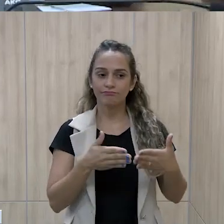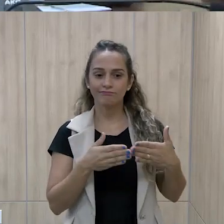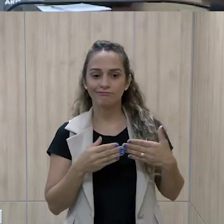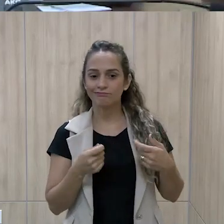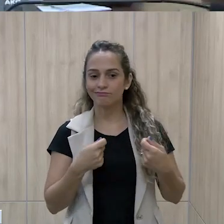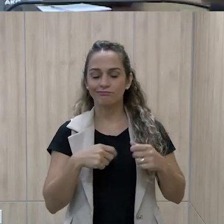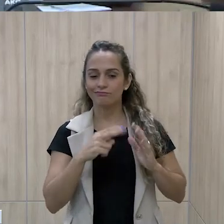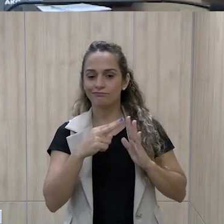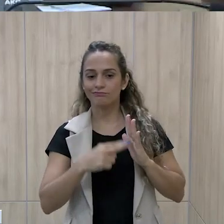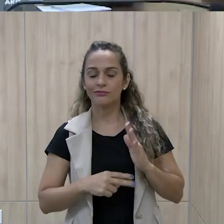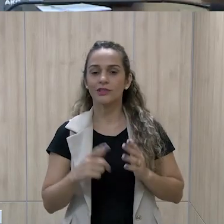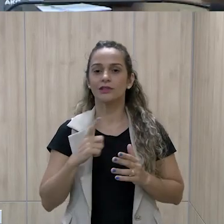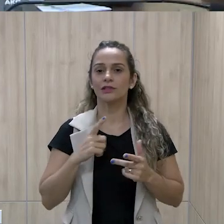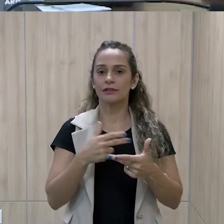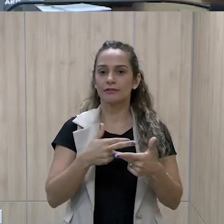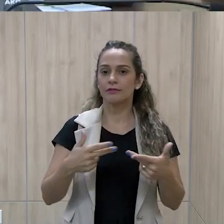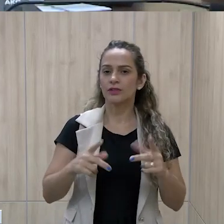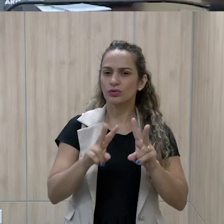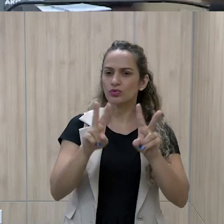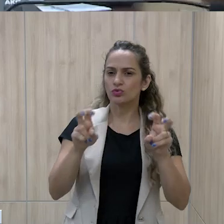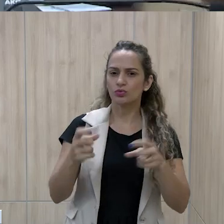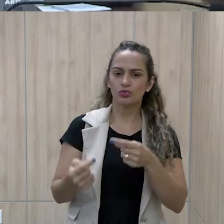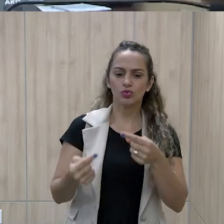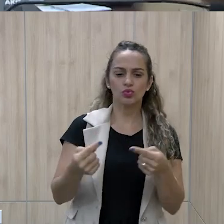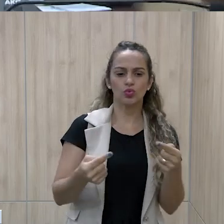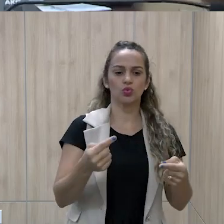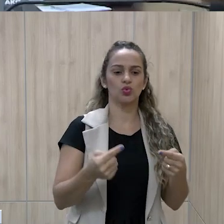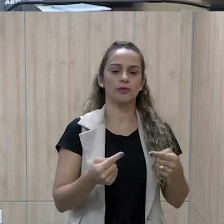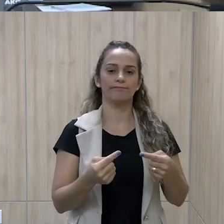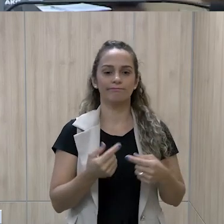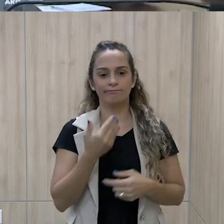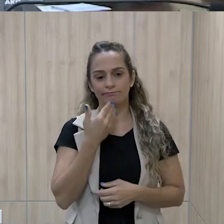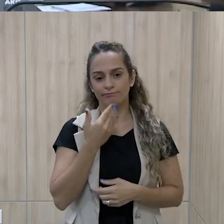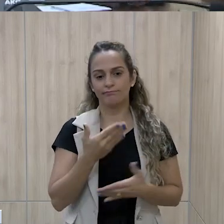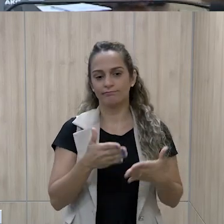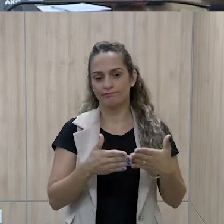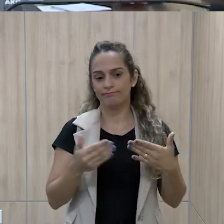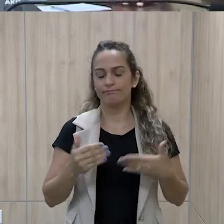Presidente peço dispense virtude de muita matéria para ser deliberada